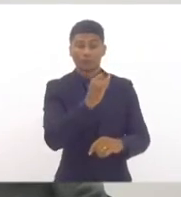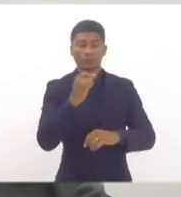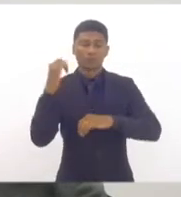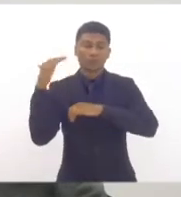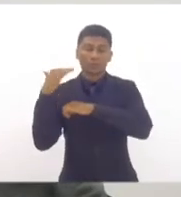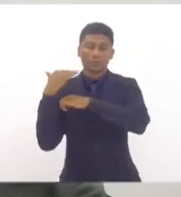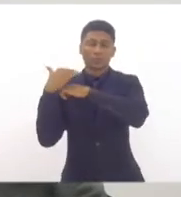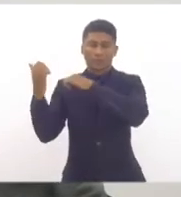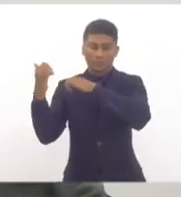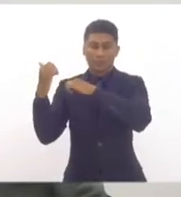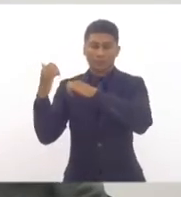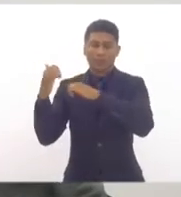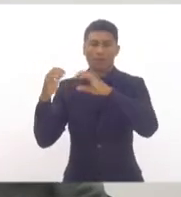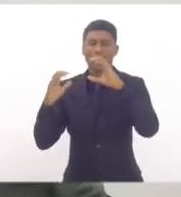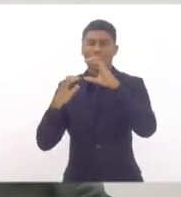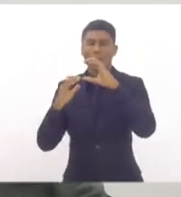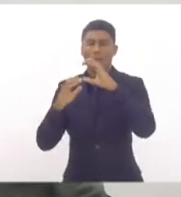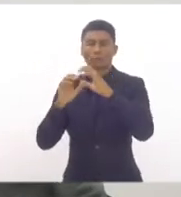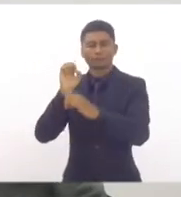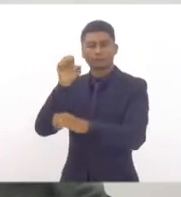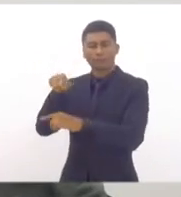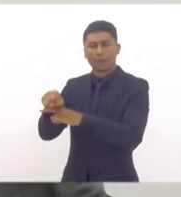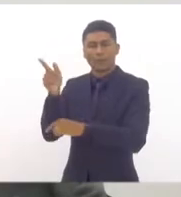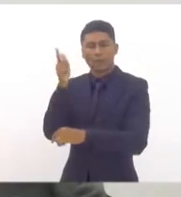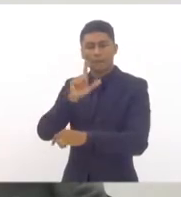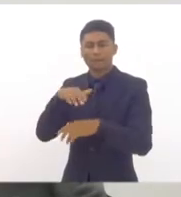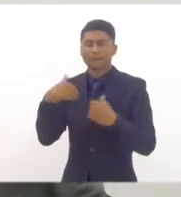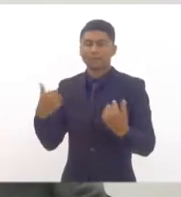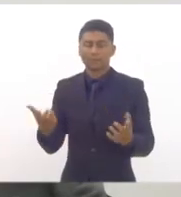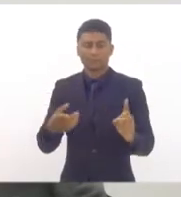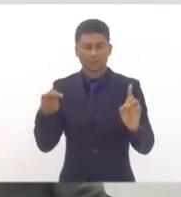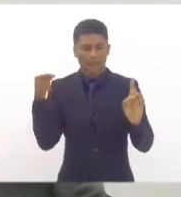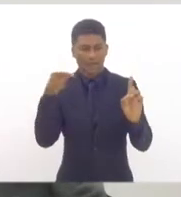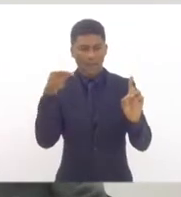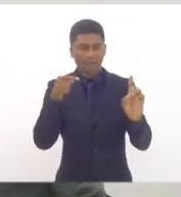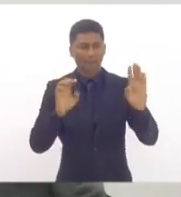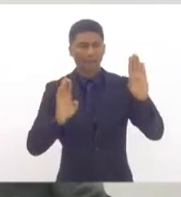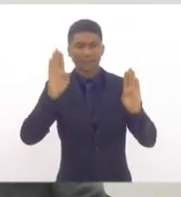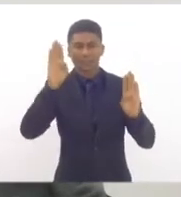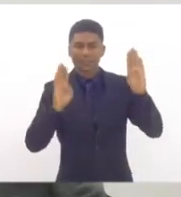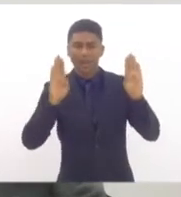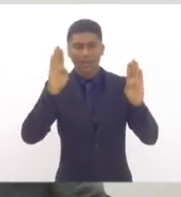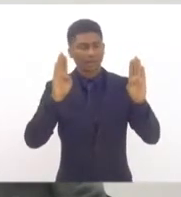universidade federal, portanto, abre mão da candidatura no sentido de